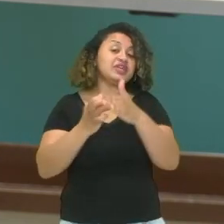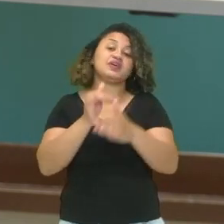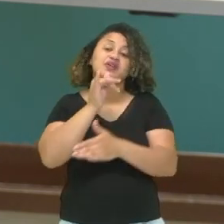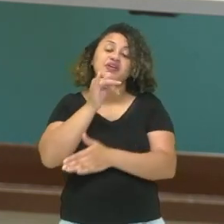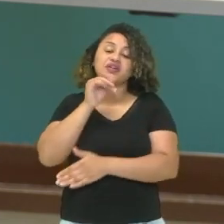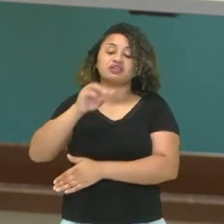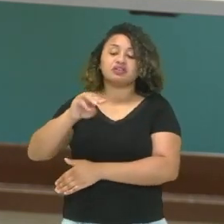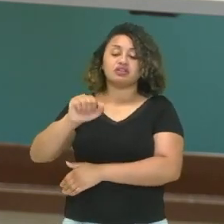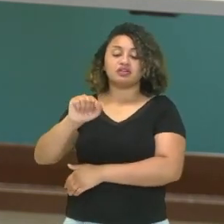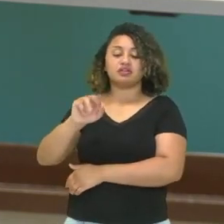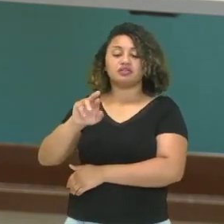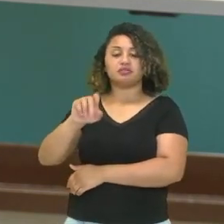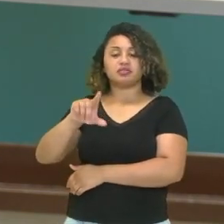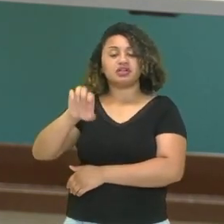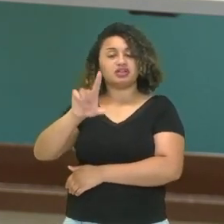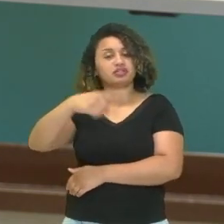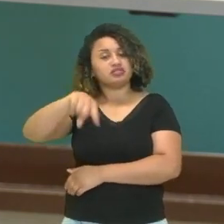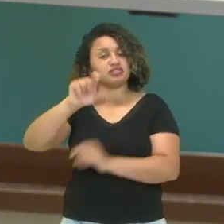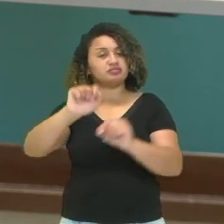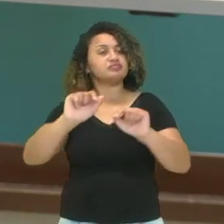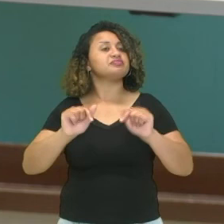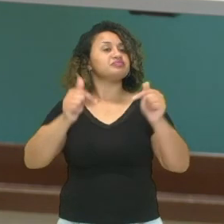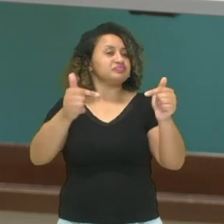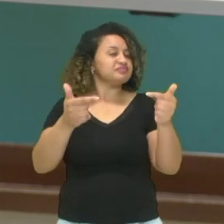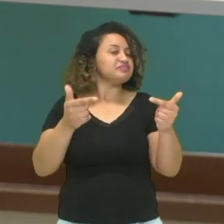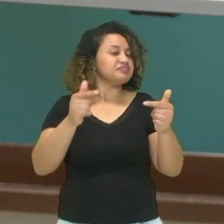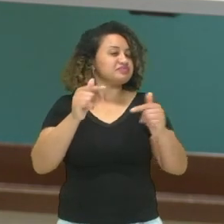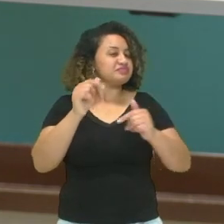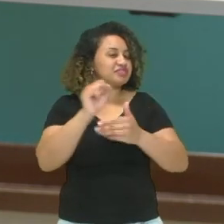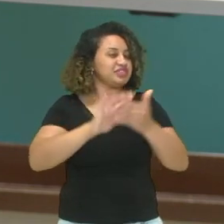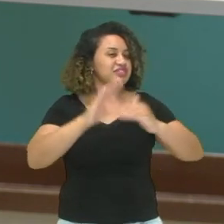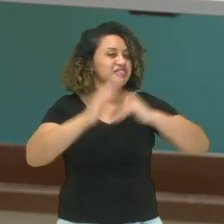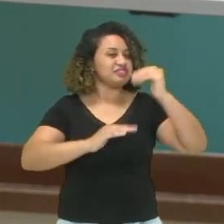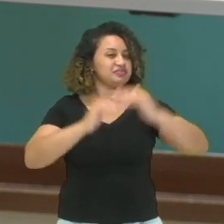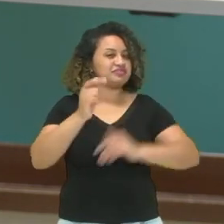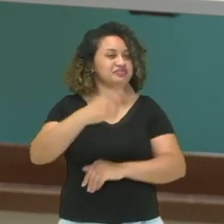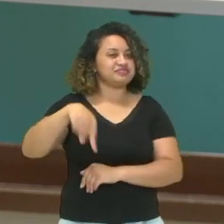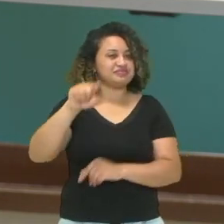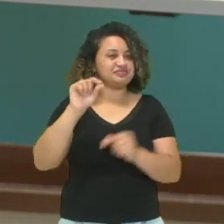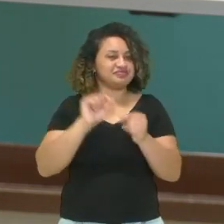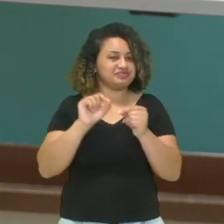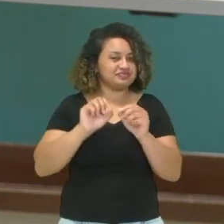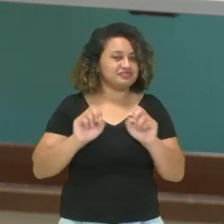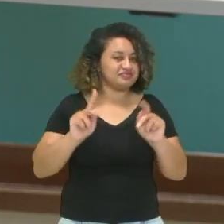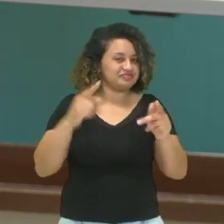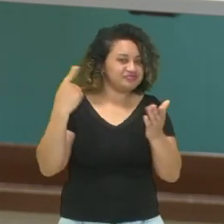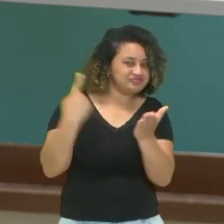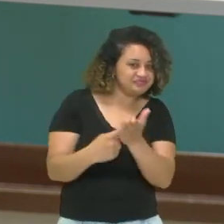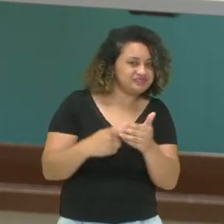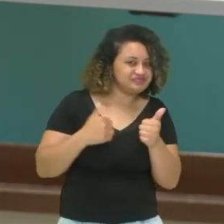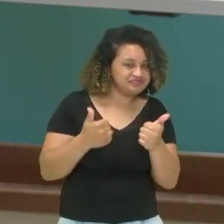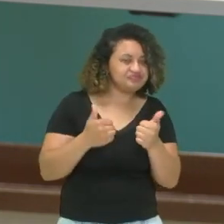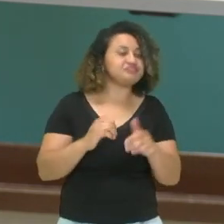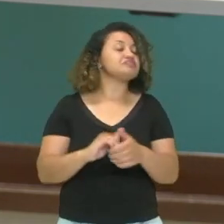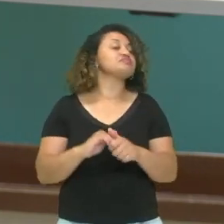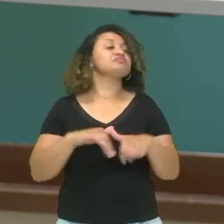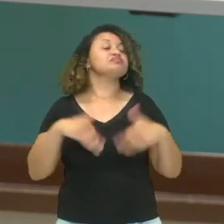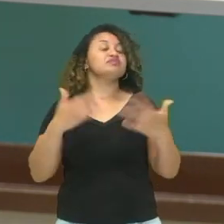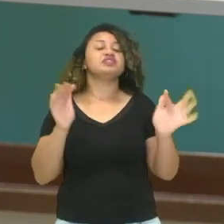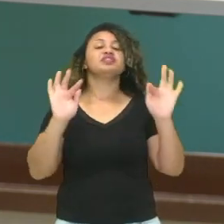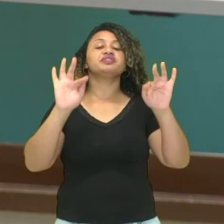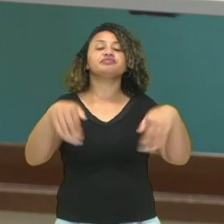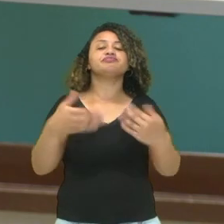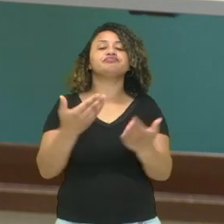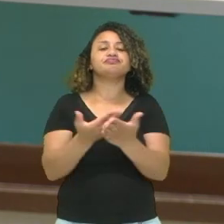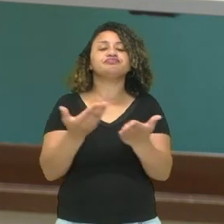que vocês poderiam executar. Isso daqui vai ser uma mão na massa para vocês trabalharem. Tranquilo? Então, concluindo o que a